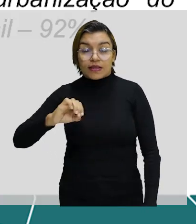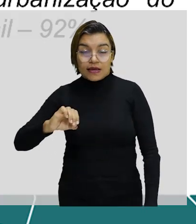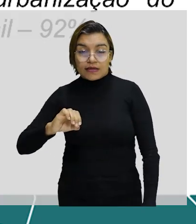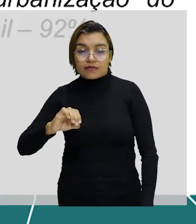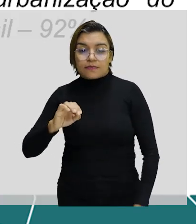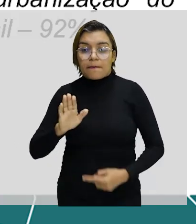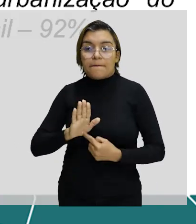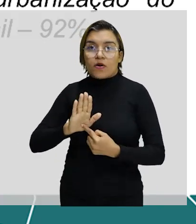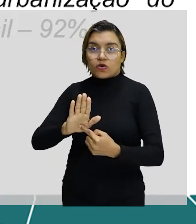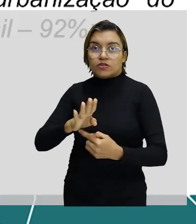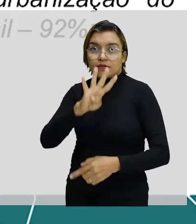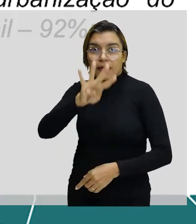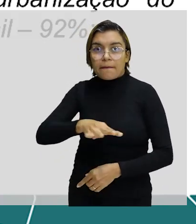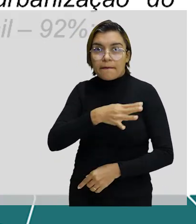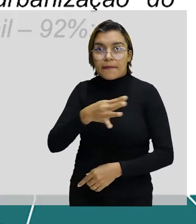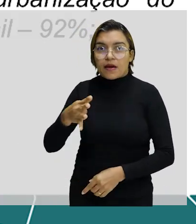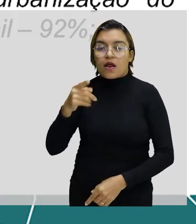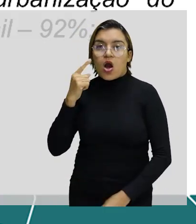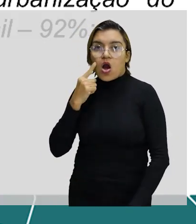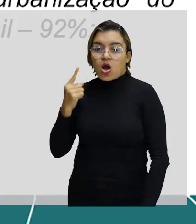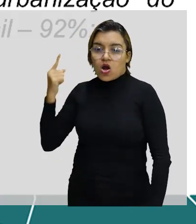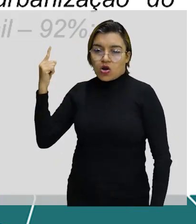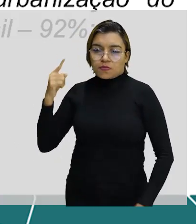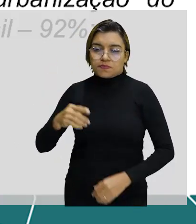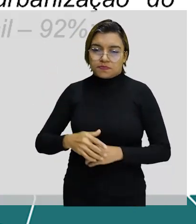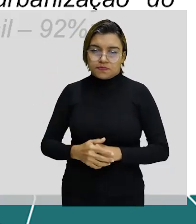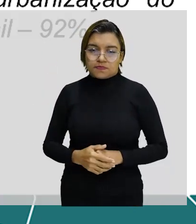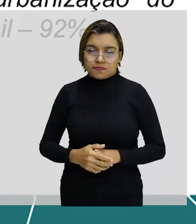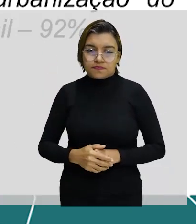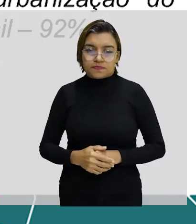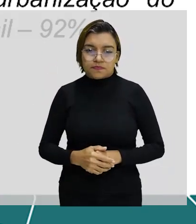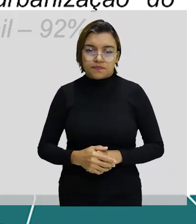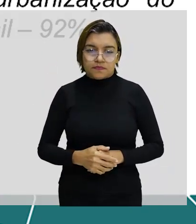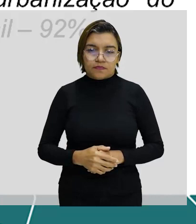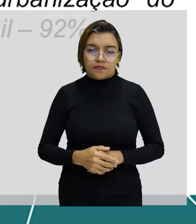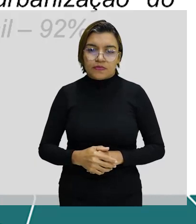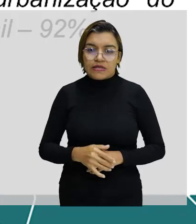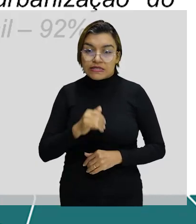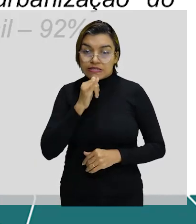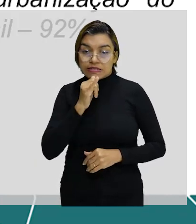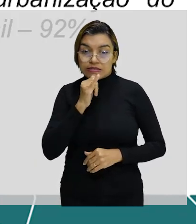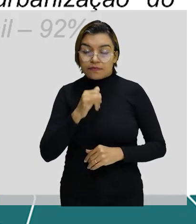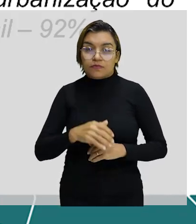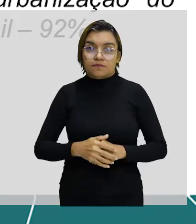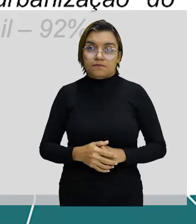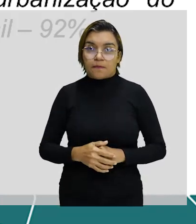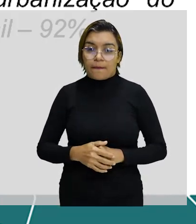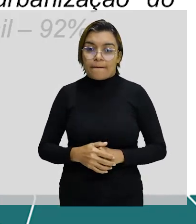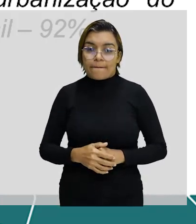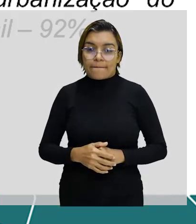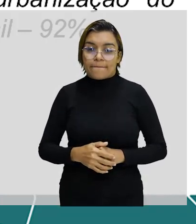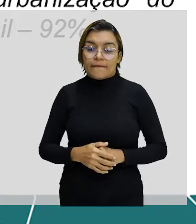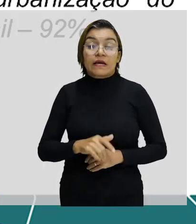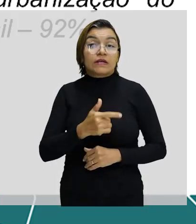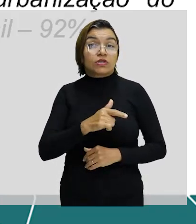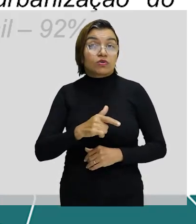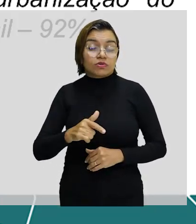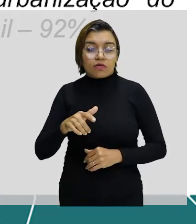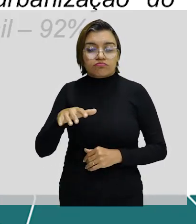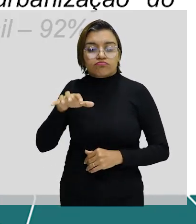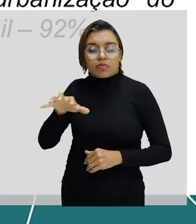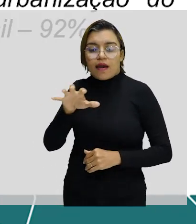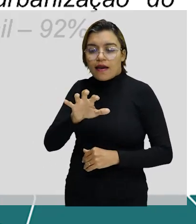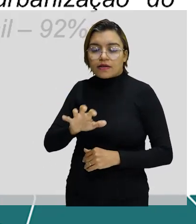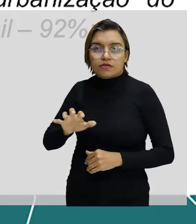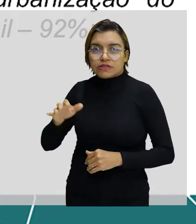país majoritariamente urbano, tanto de maneira geral quanto por regiões. Não existe, te chamo a atenção, não existe nenhuma região